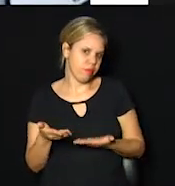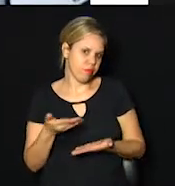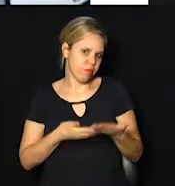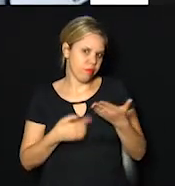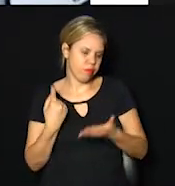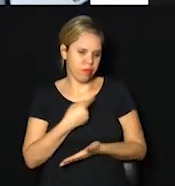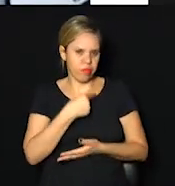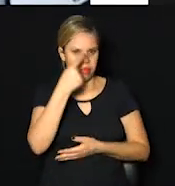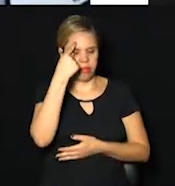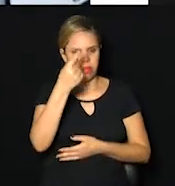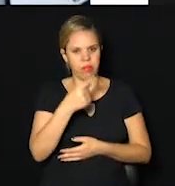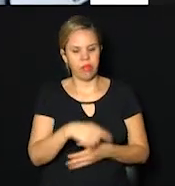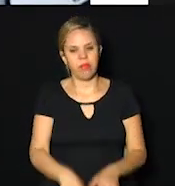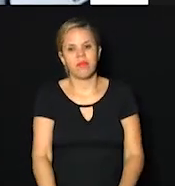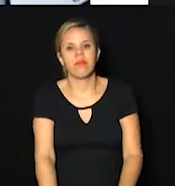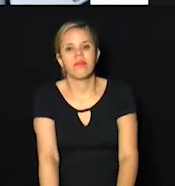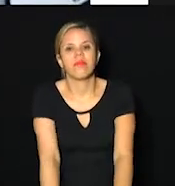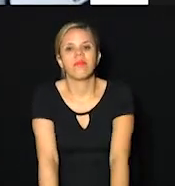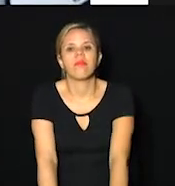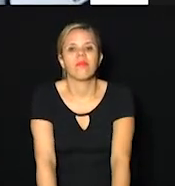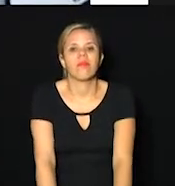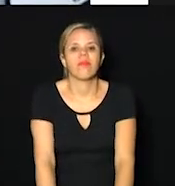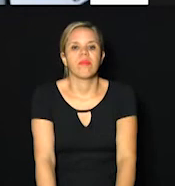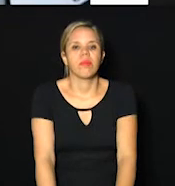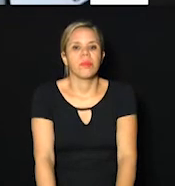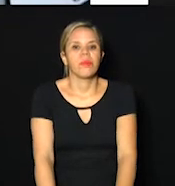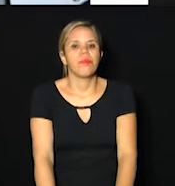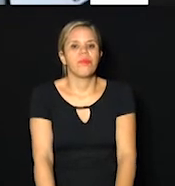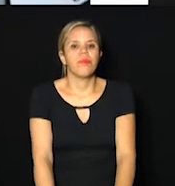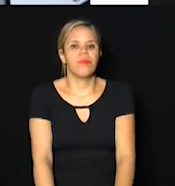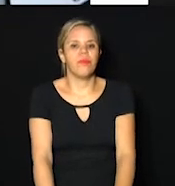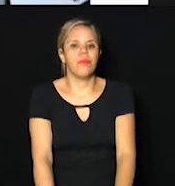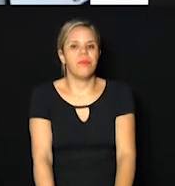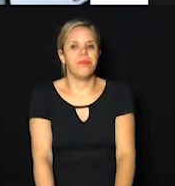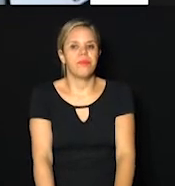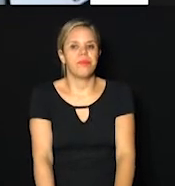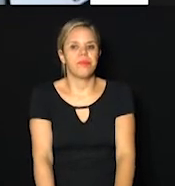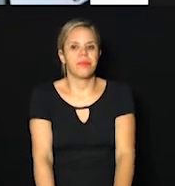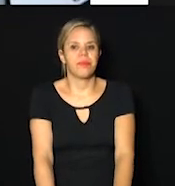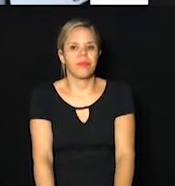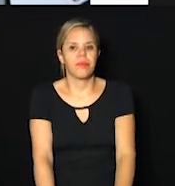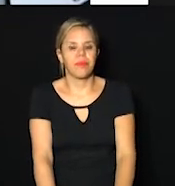nossas ideias. Deixa eu contar uma coisa antes de mais nada.